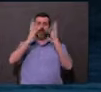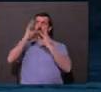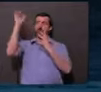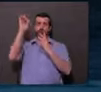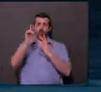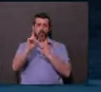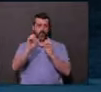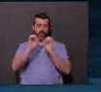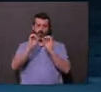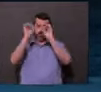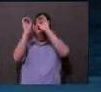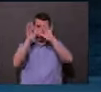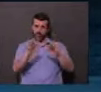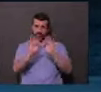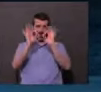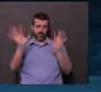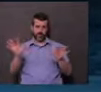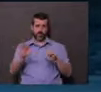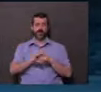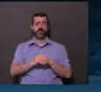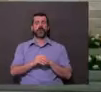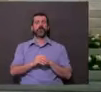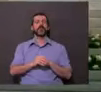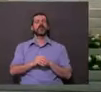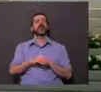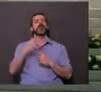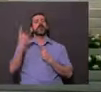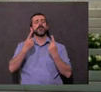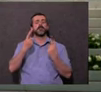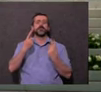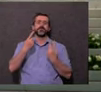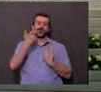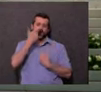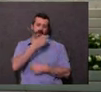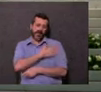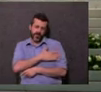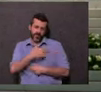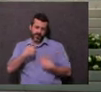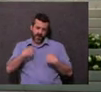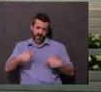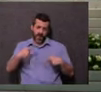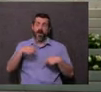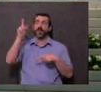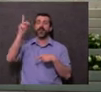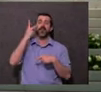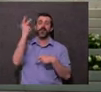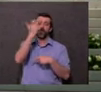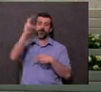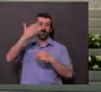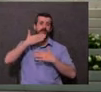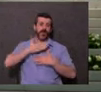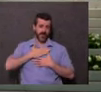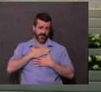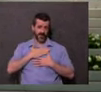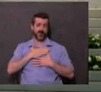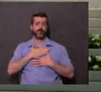Diante dos sinais de morte existentes em nós, oferece-nos o seu mandamento que é vida eterna, como